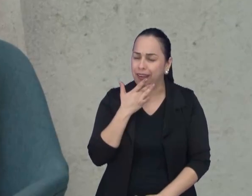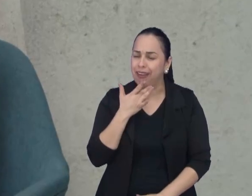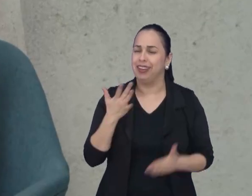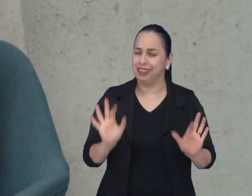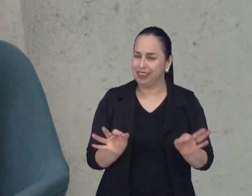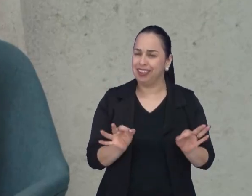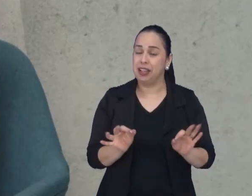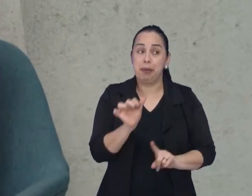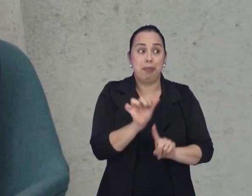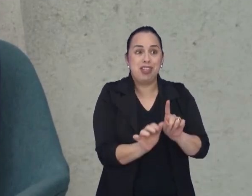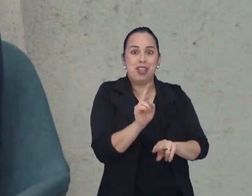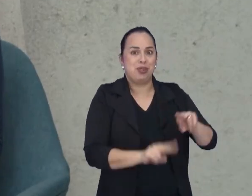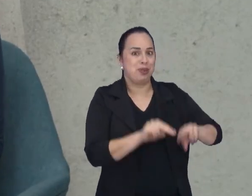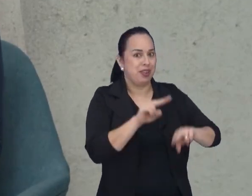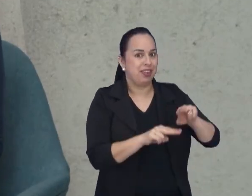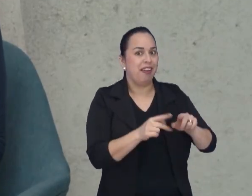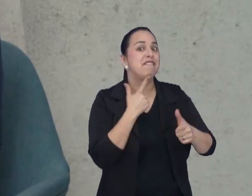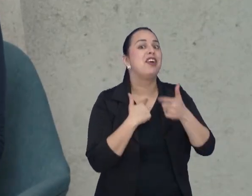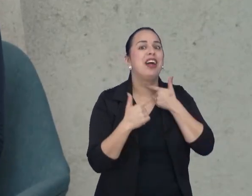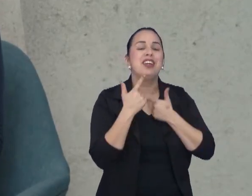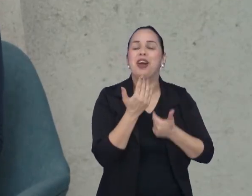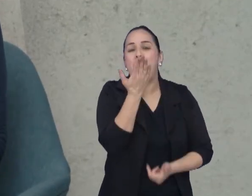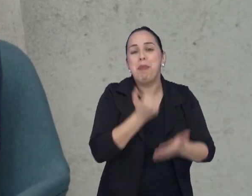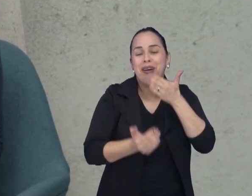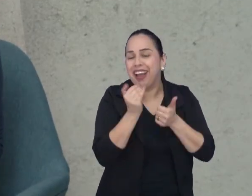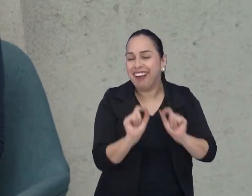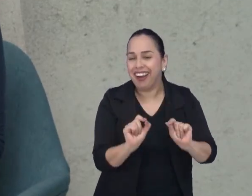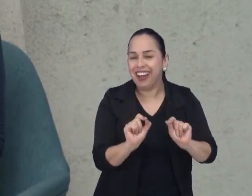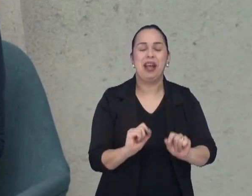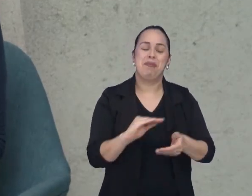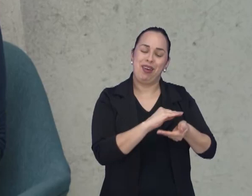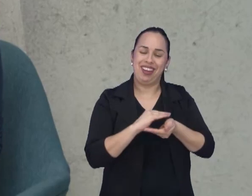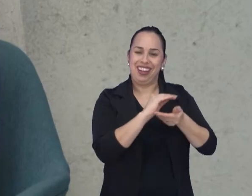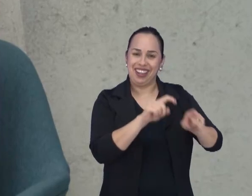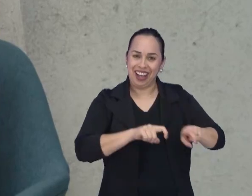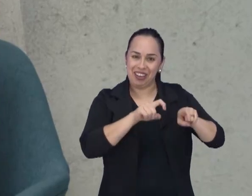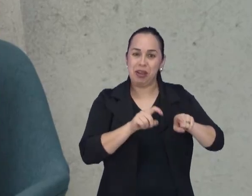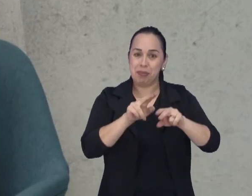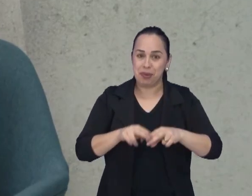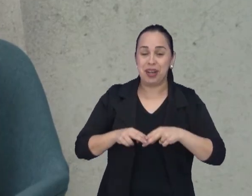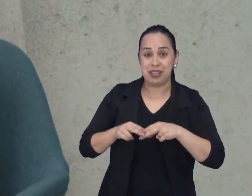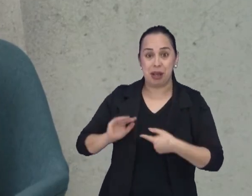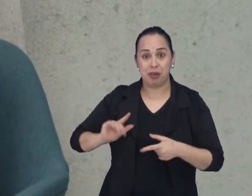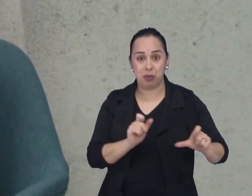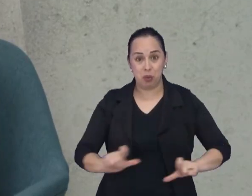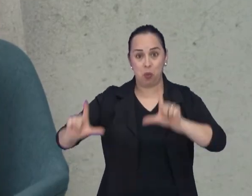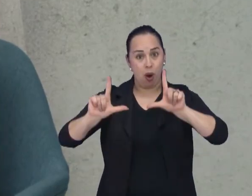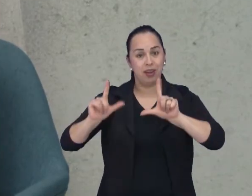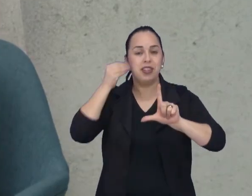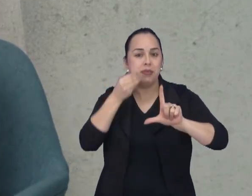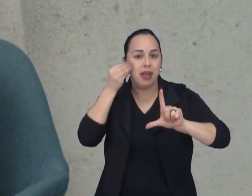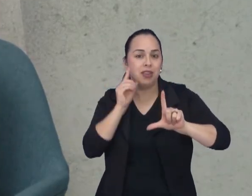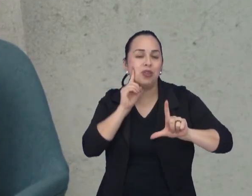quando chega junho, então, a vontade é só de comer o quê? Bolinho caipira. No quadro Jovem do Dia de hoje, a Vanessa Nascimento vai deixar a